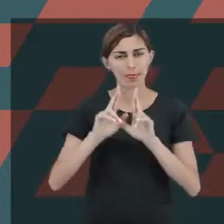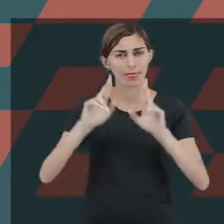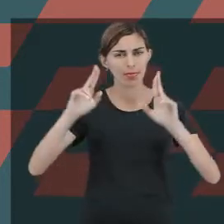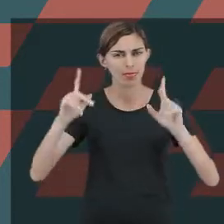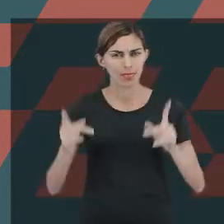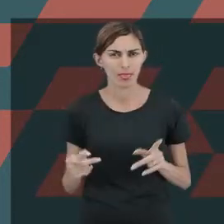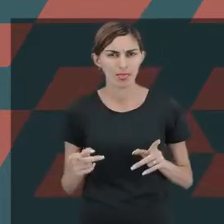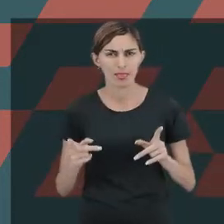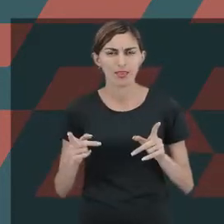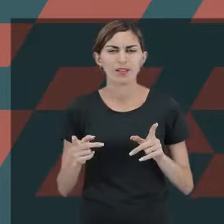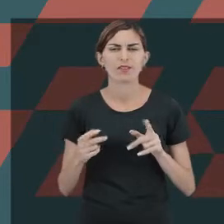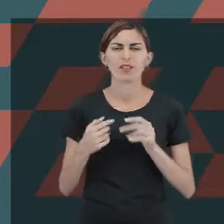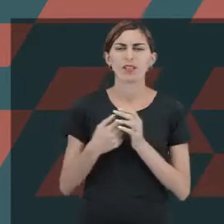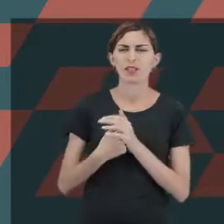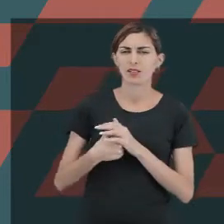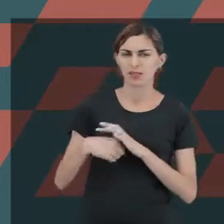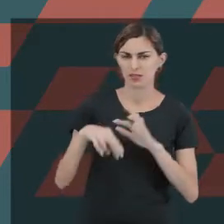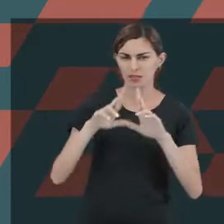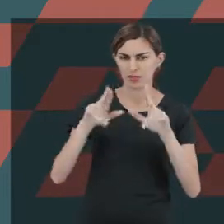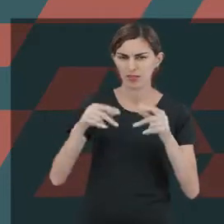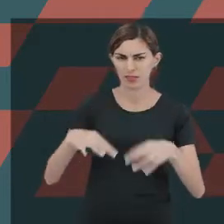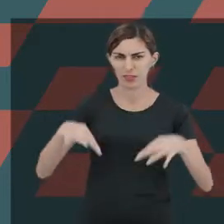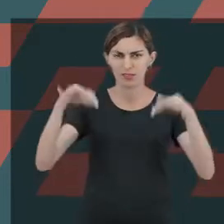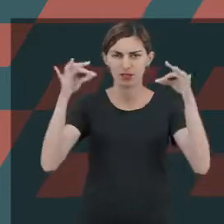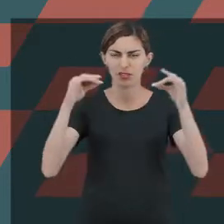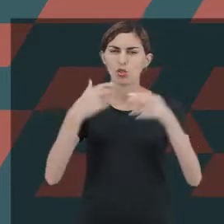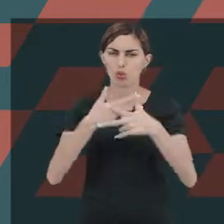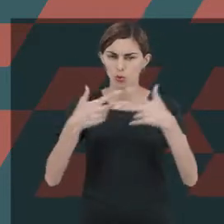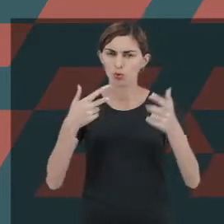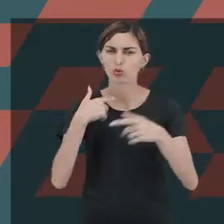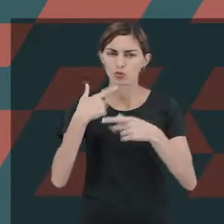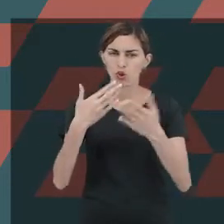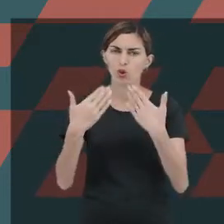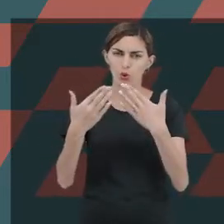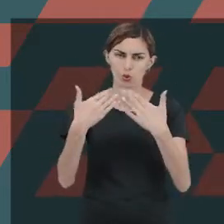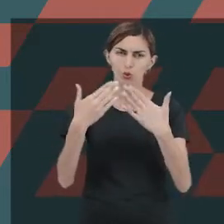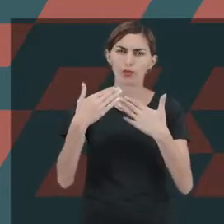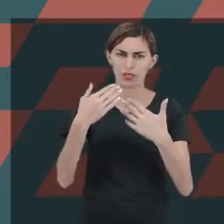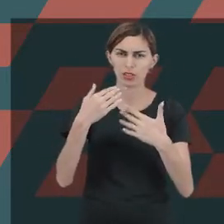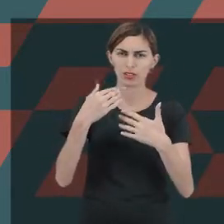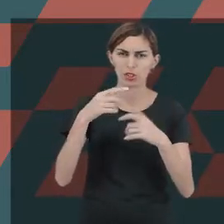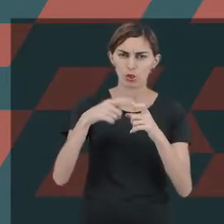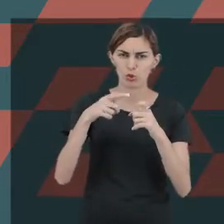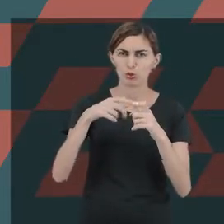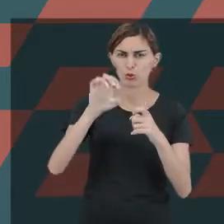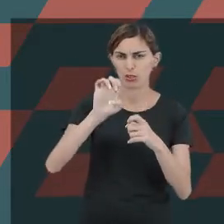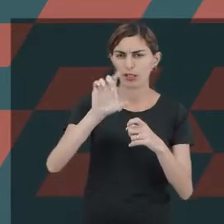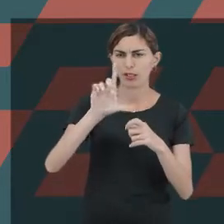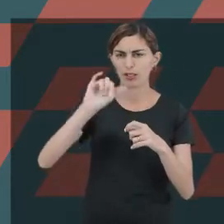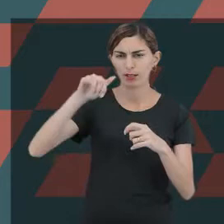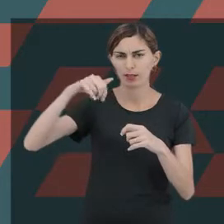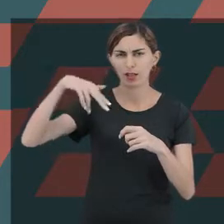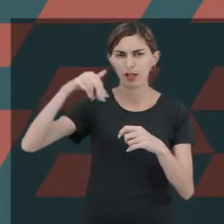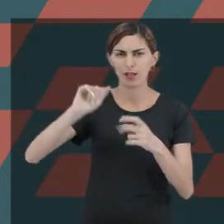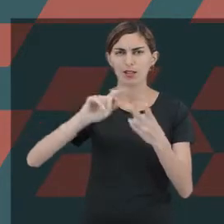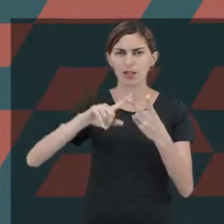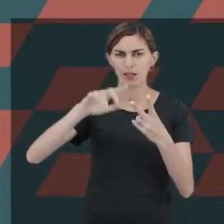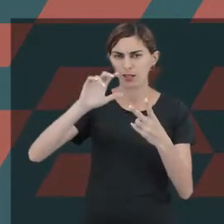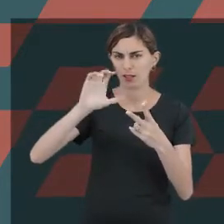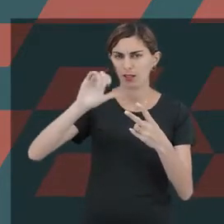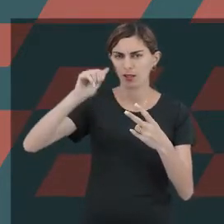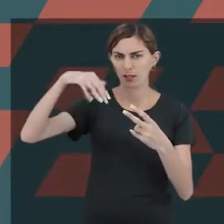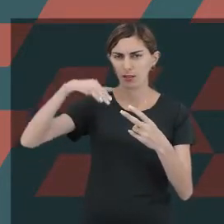pela exame oftalmológico, né? Isso é uma das coisas que eu já conversei muito com a doutora Eliana Ventura e a doutora Camila, que é diferente, por exemplo, do que a gente encontra